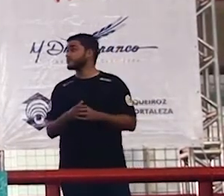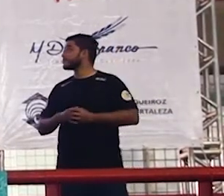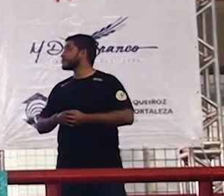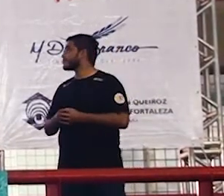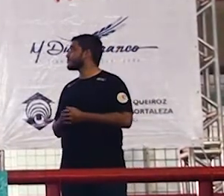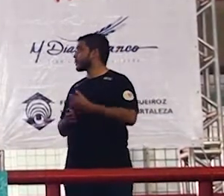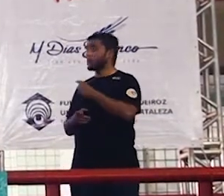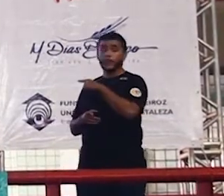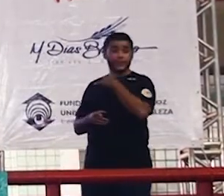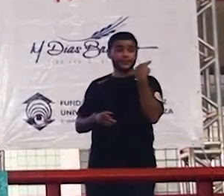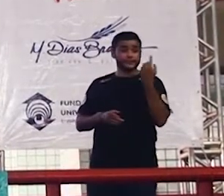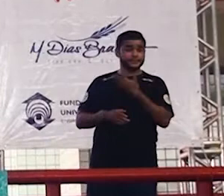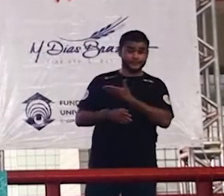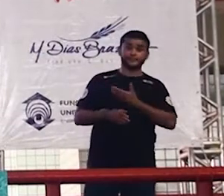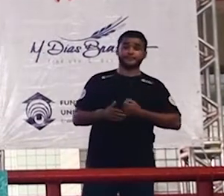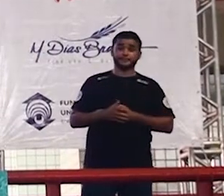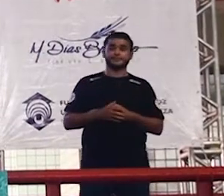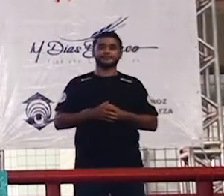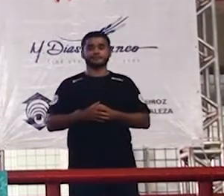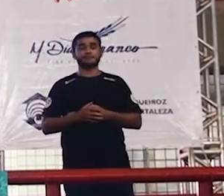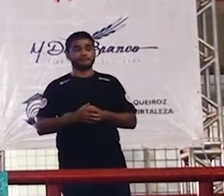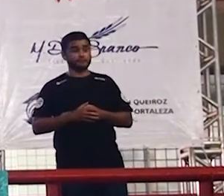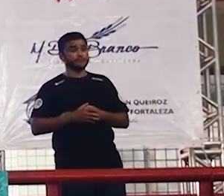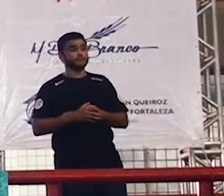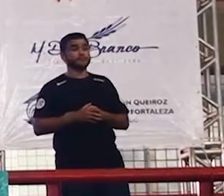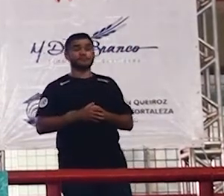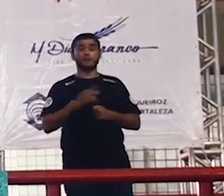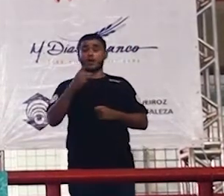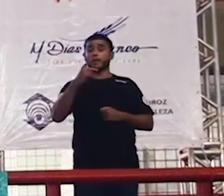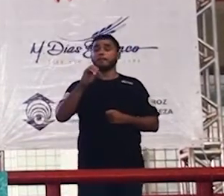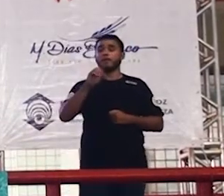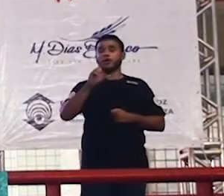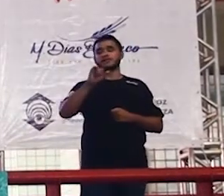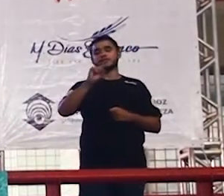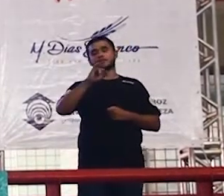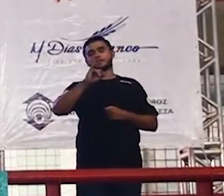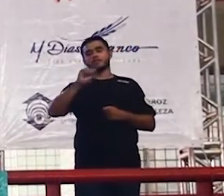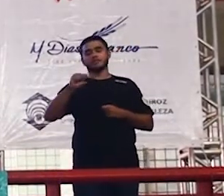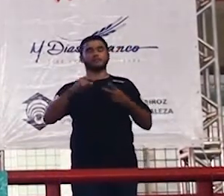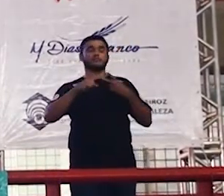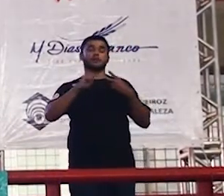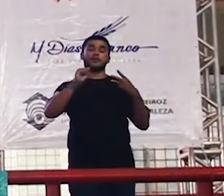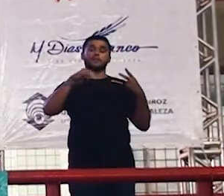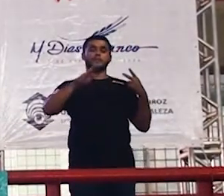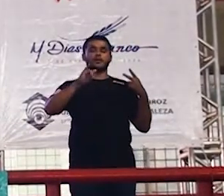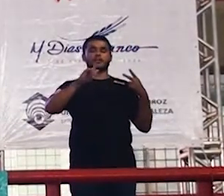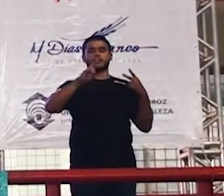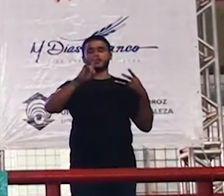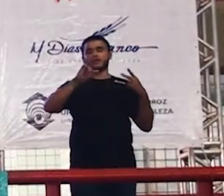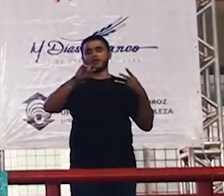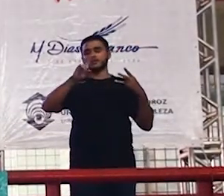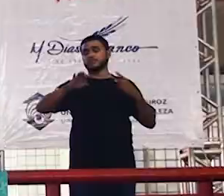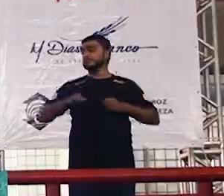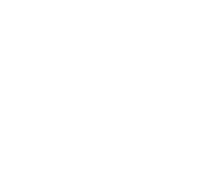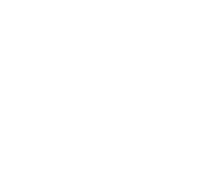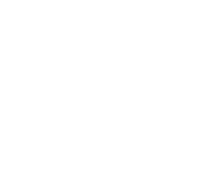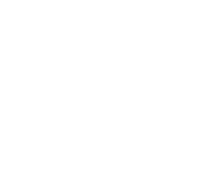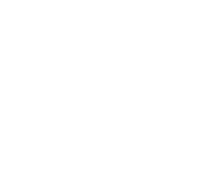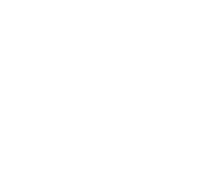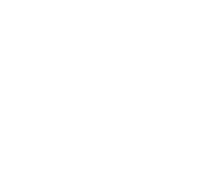Se deu mal. Então está aí polissemia, está aí ambiguidade.